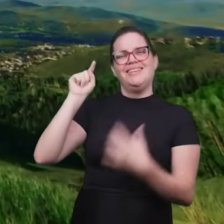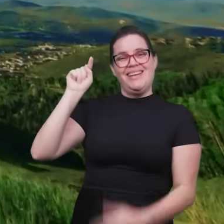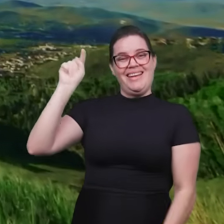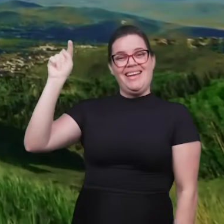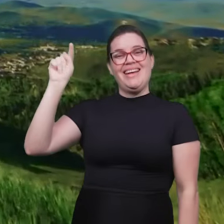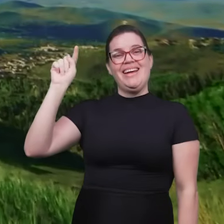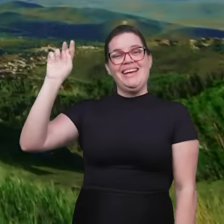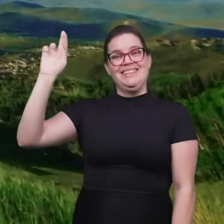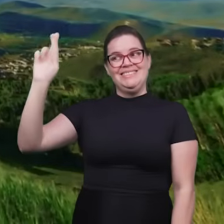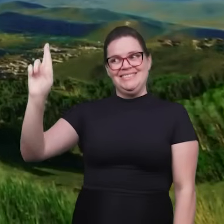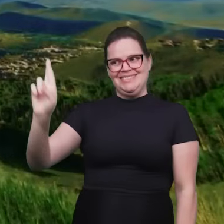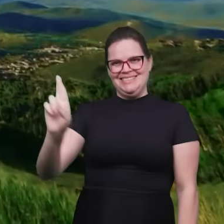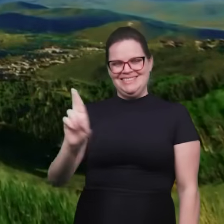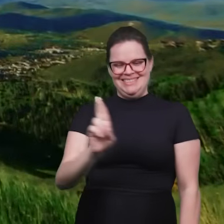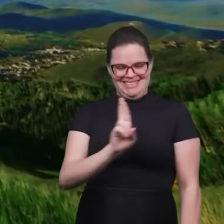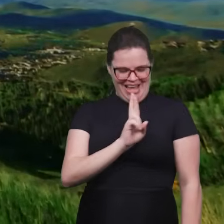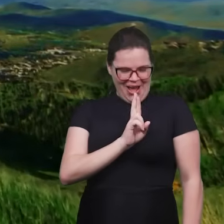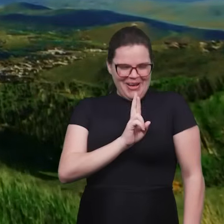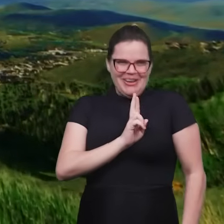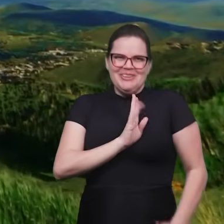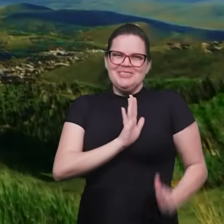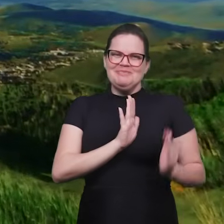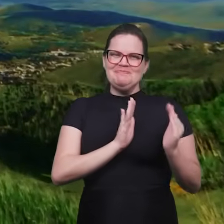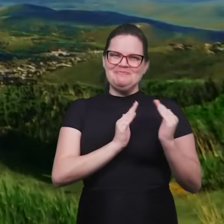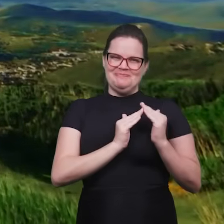Ele está no